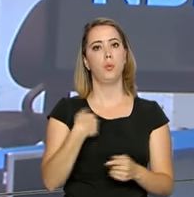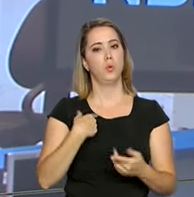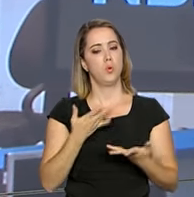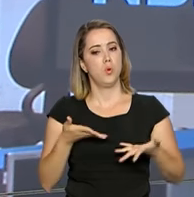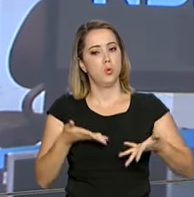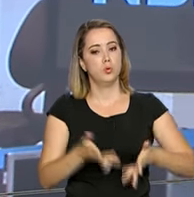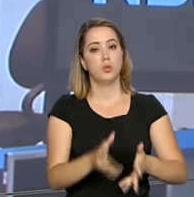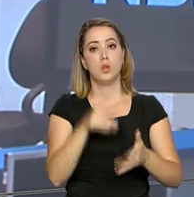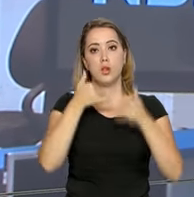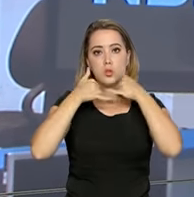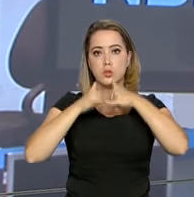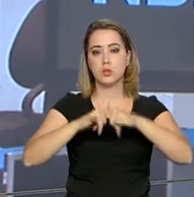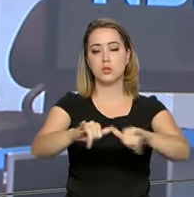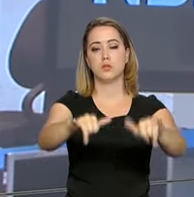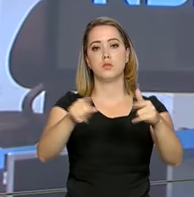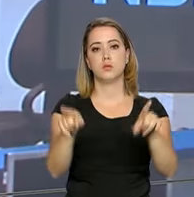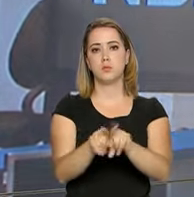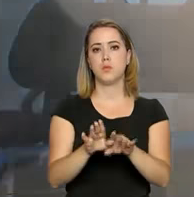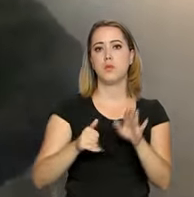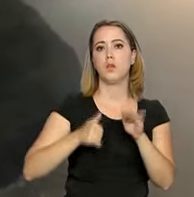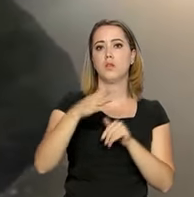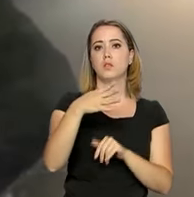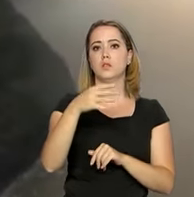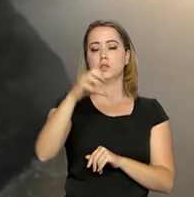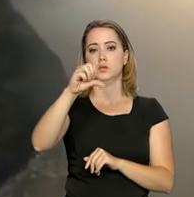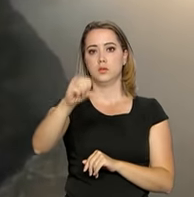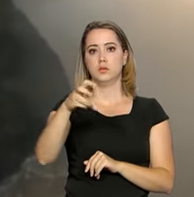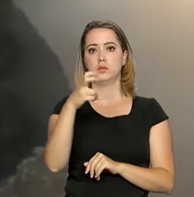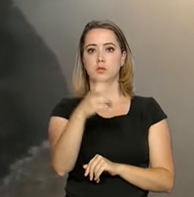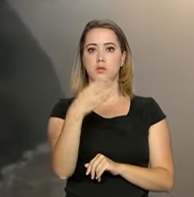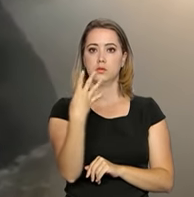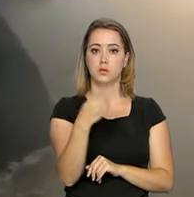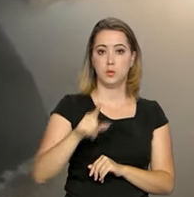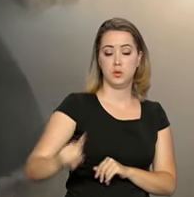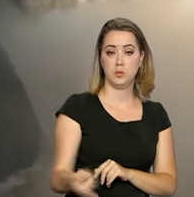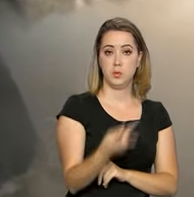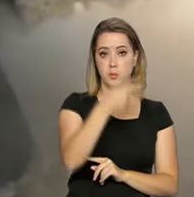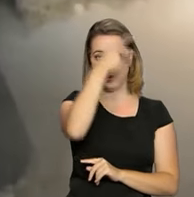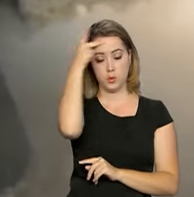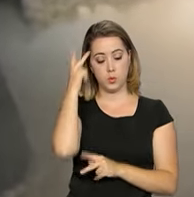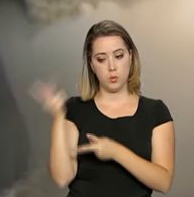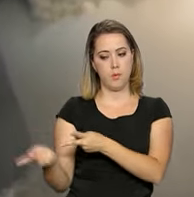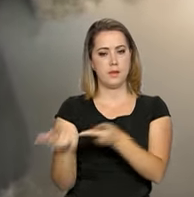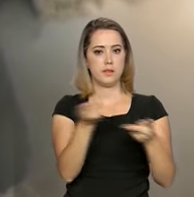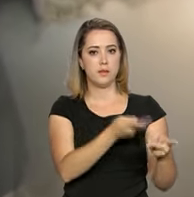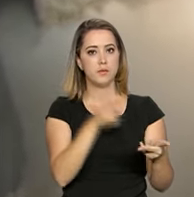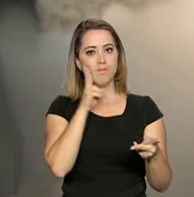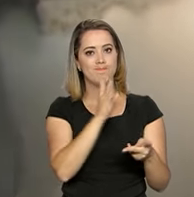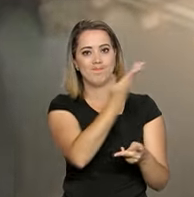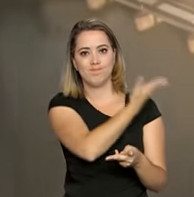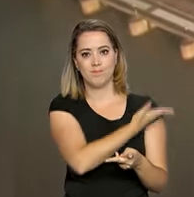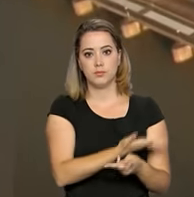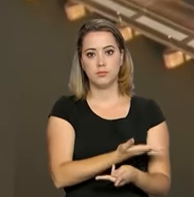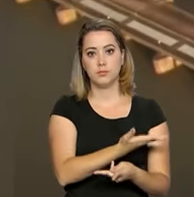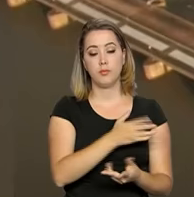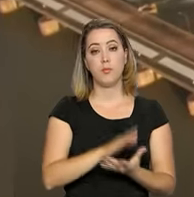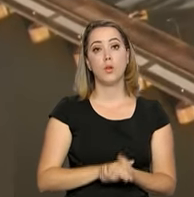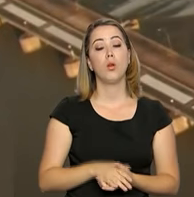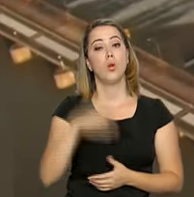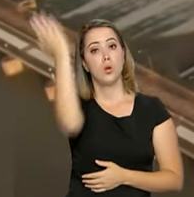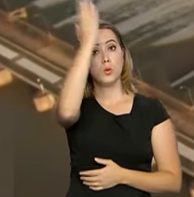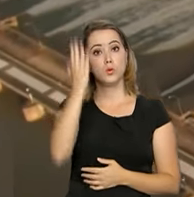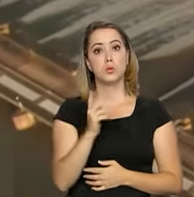produção de energia mais de 94.000 visitantes passaram pelo local e arredores os